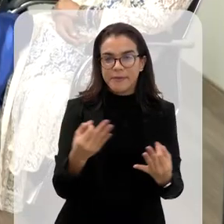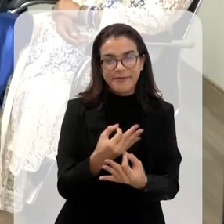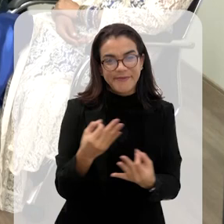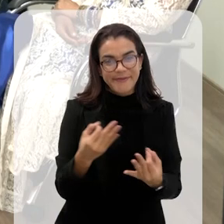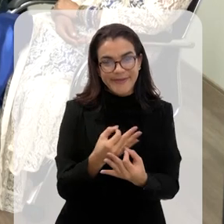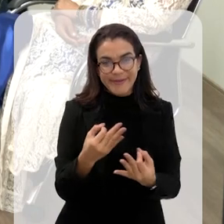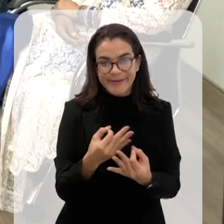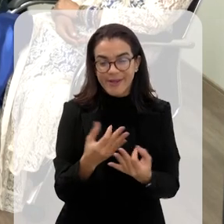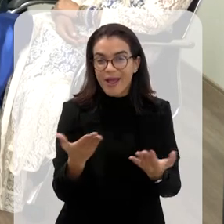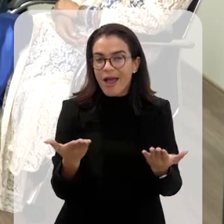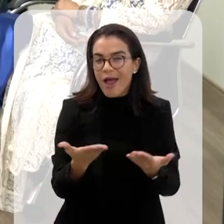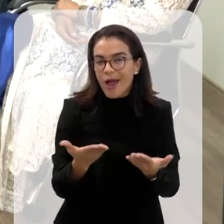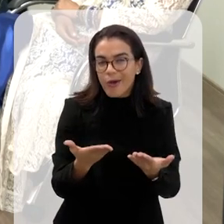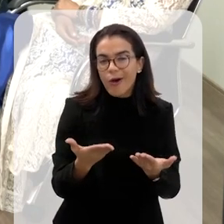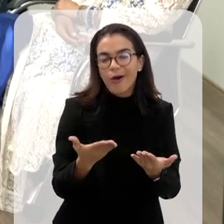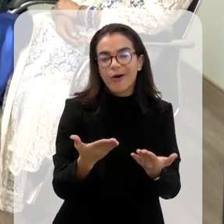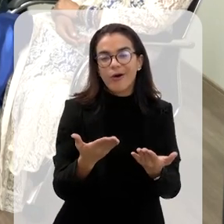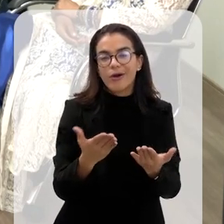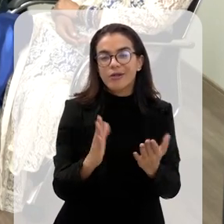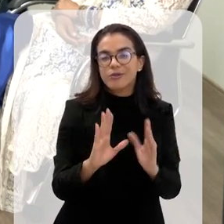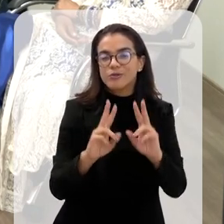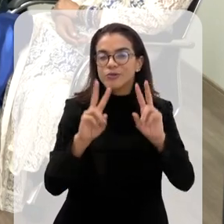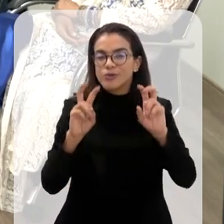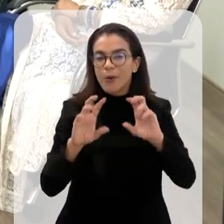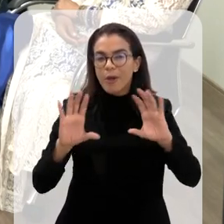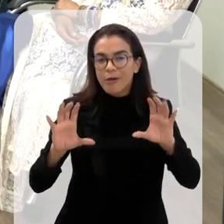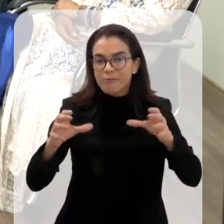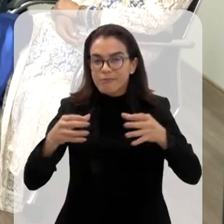Militar. Perfeito. Eu vou querer entrar na